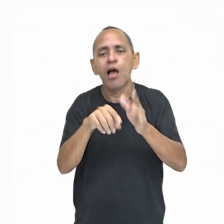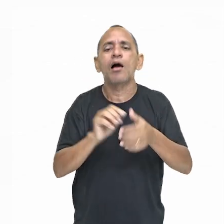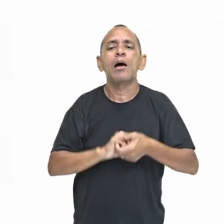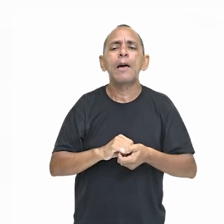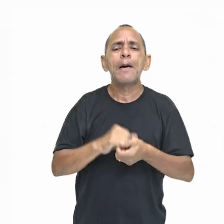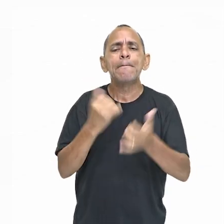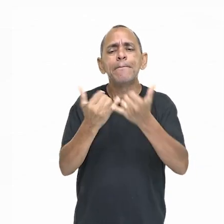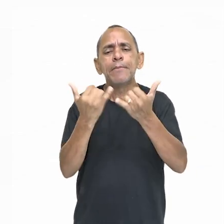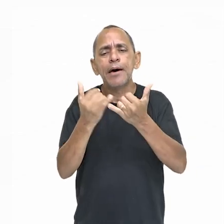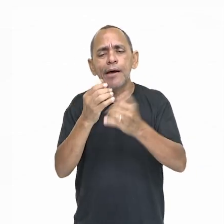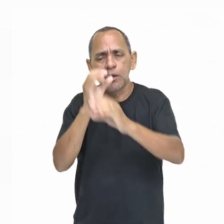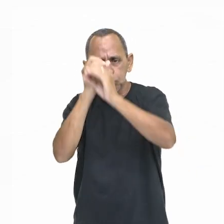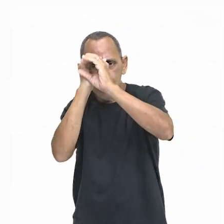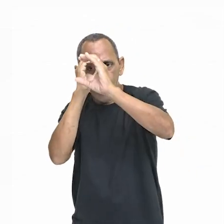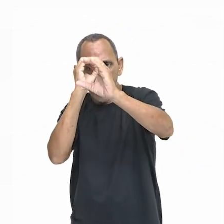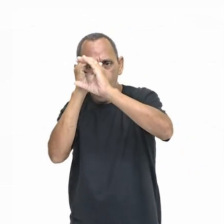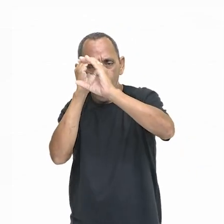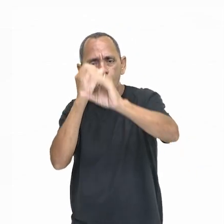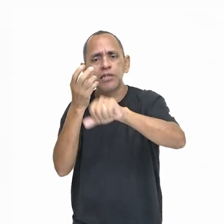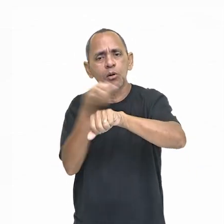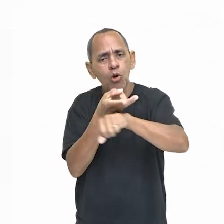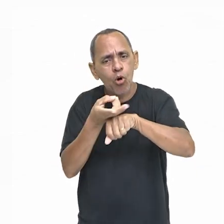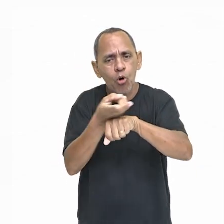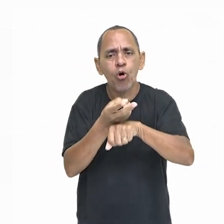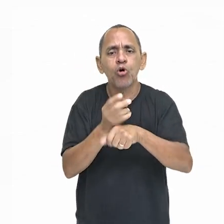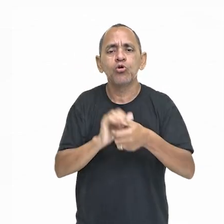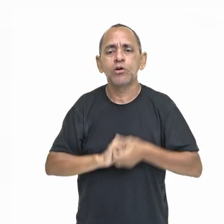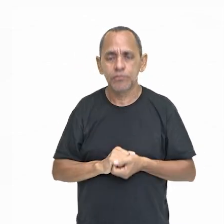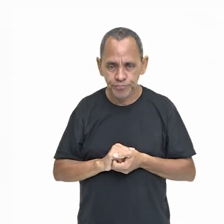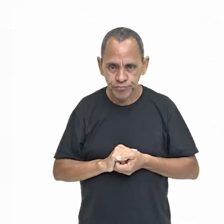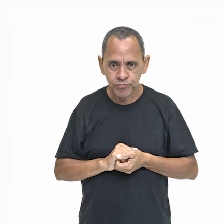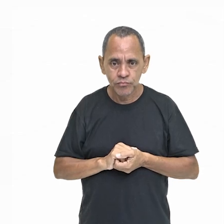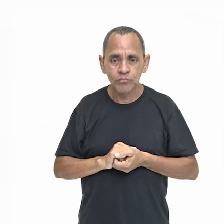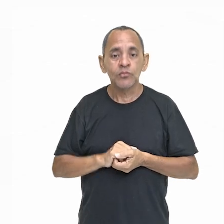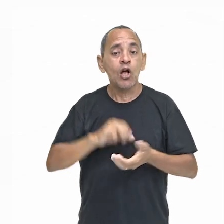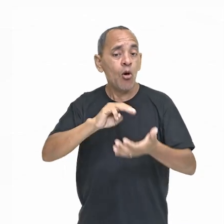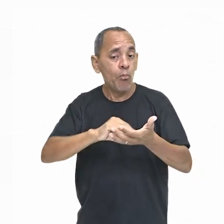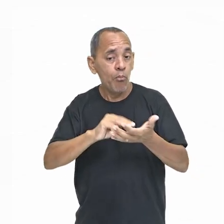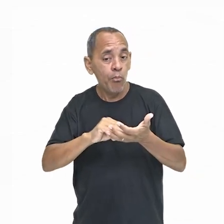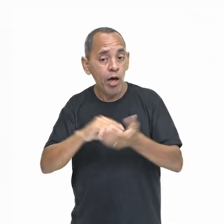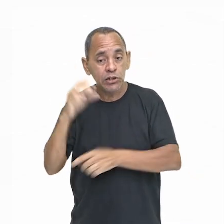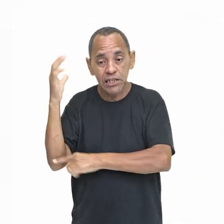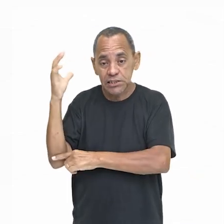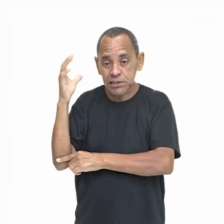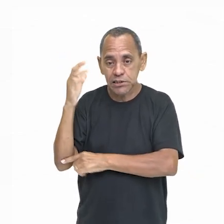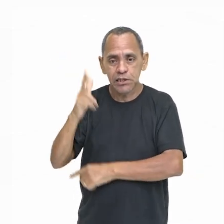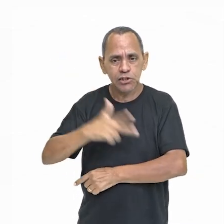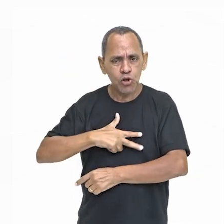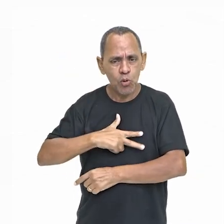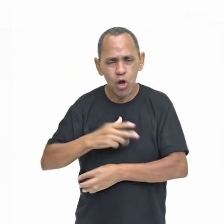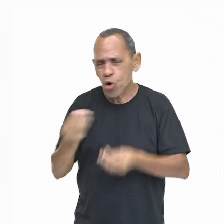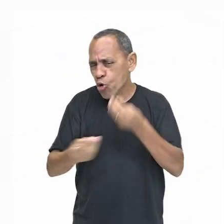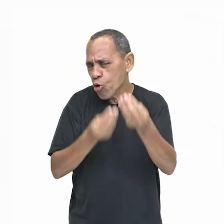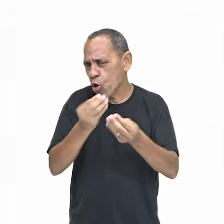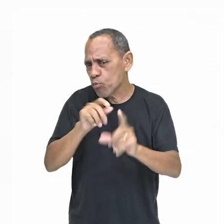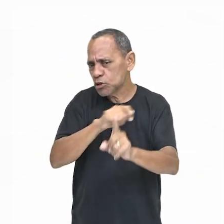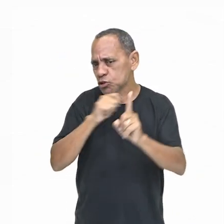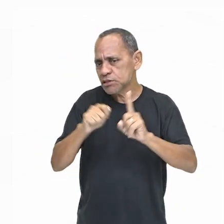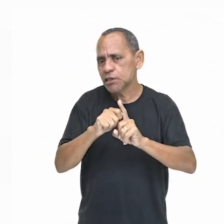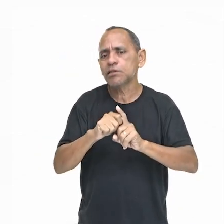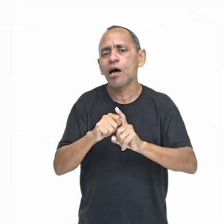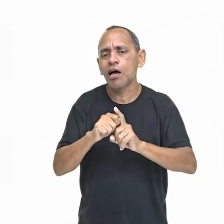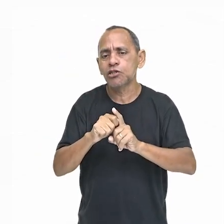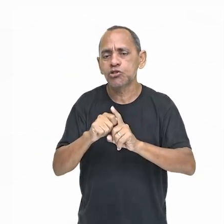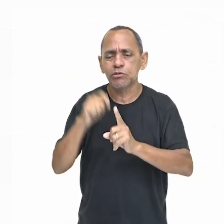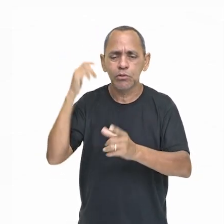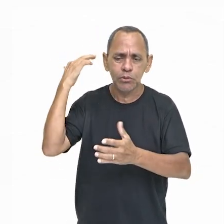microscópico, através da ciência antropológica, como aquela sociedade se tornou o que é,